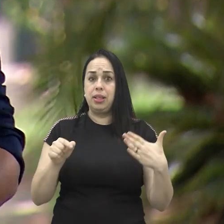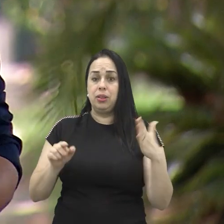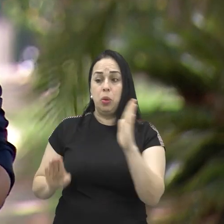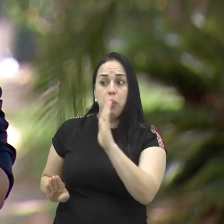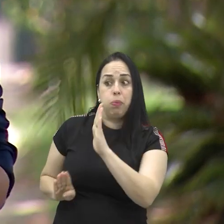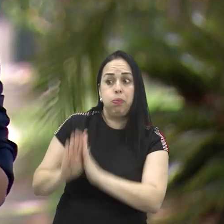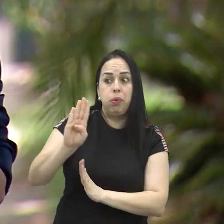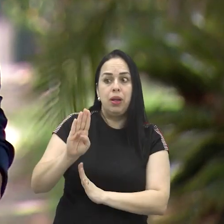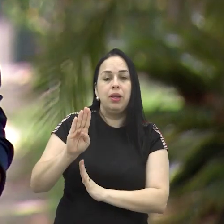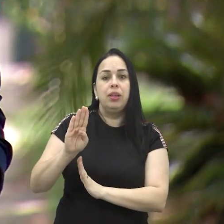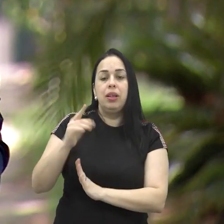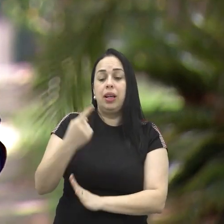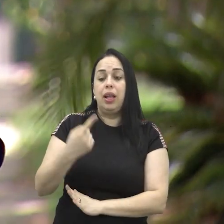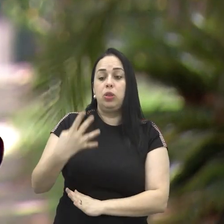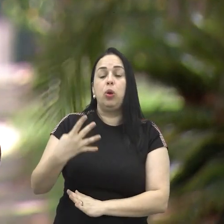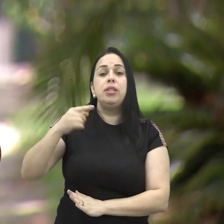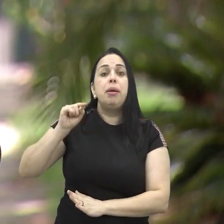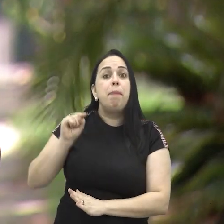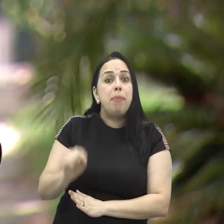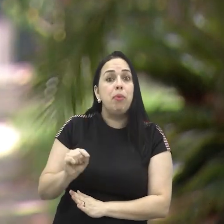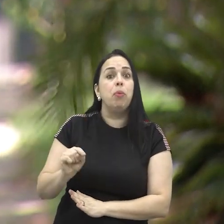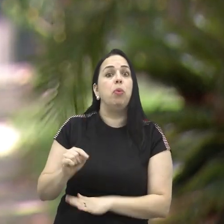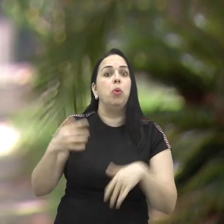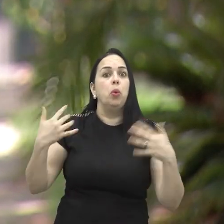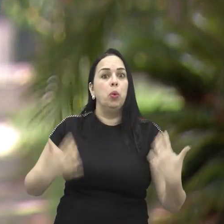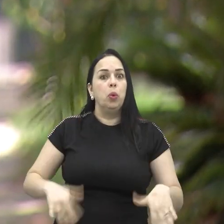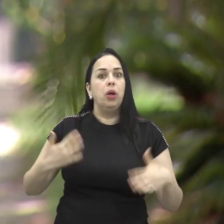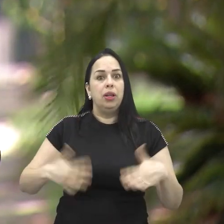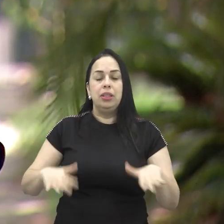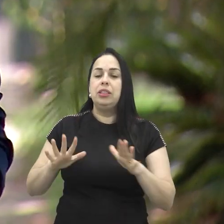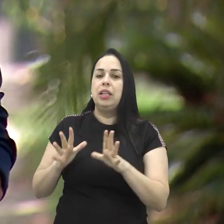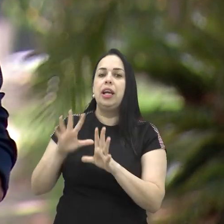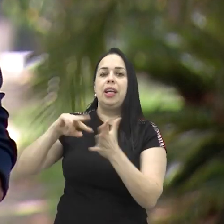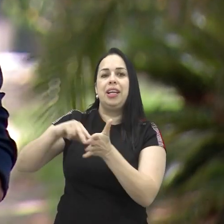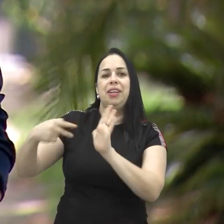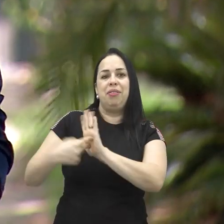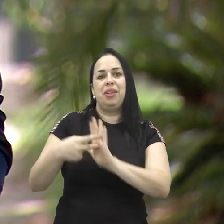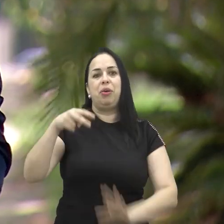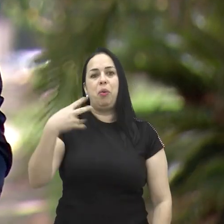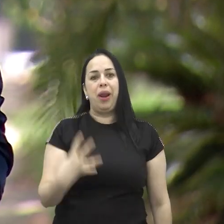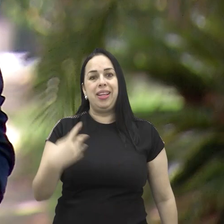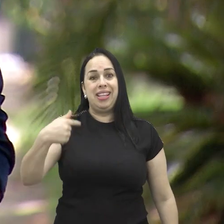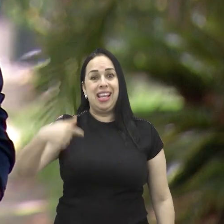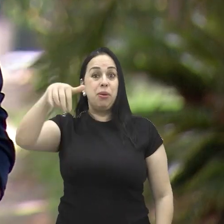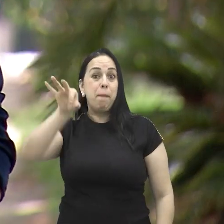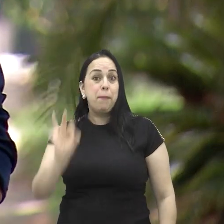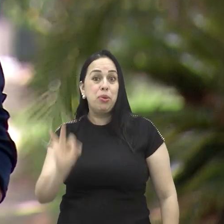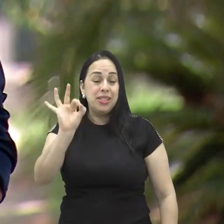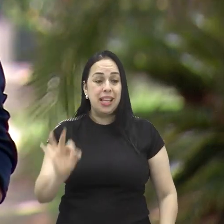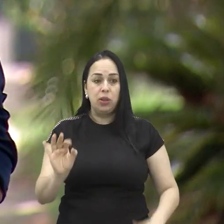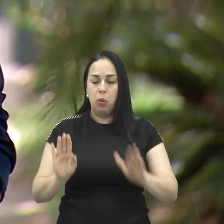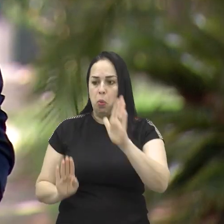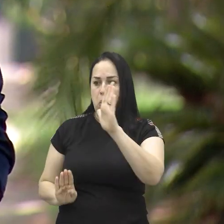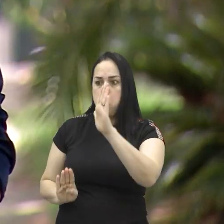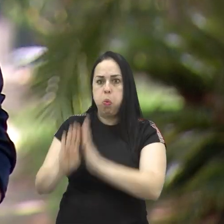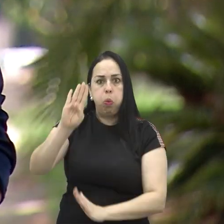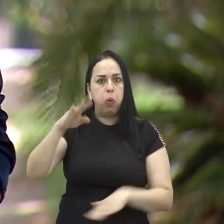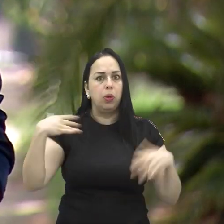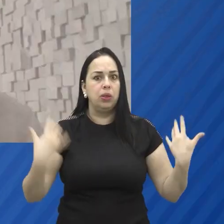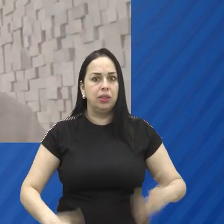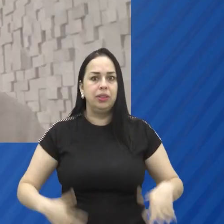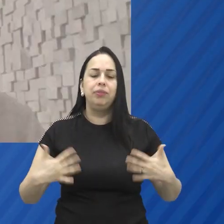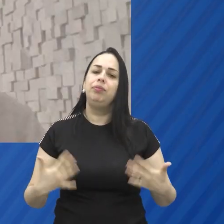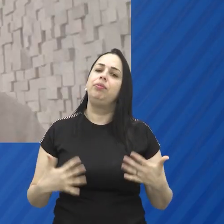no ano passado, foram cerca de 14.700, um aumento de aproximadamente